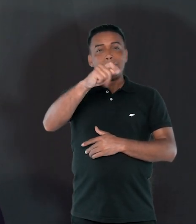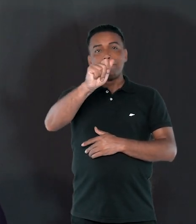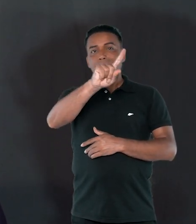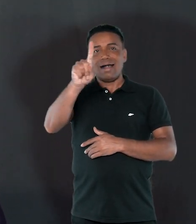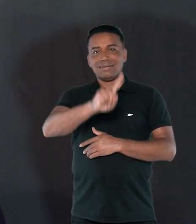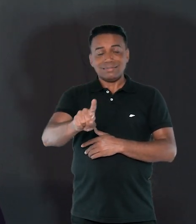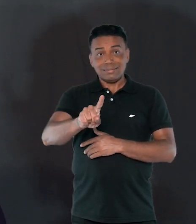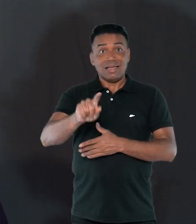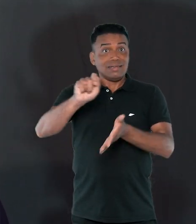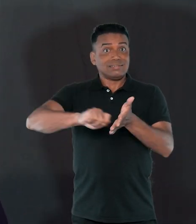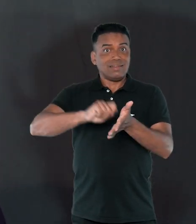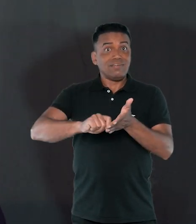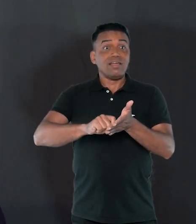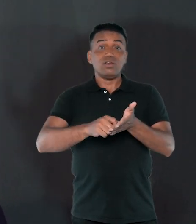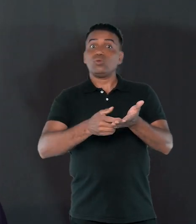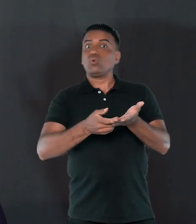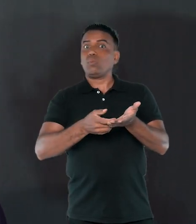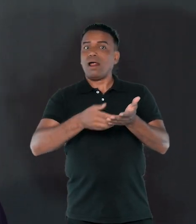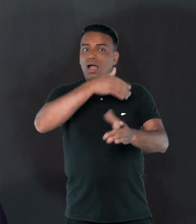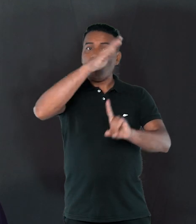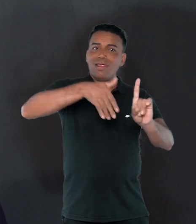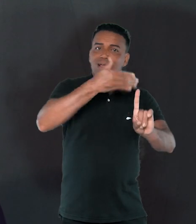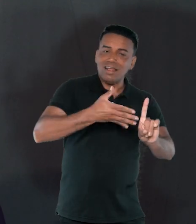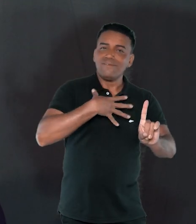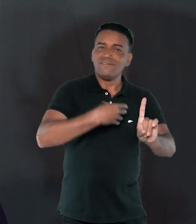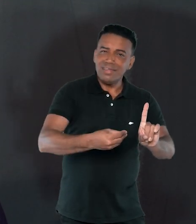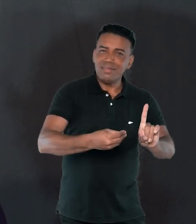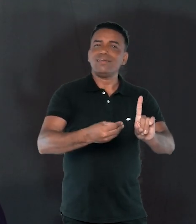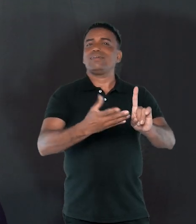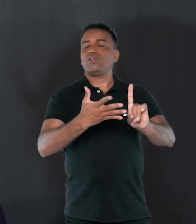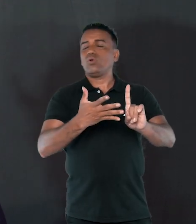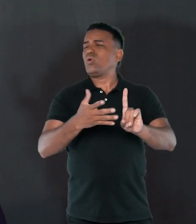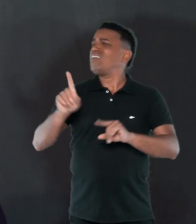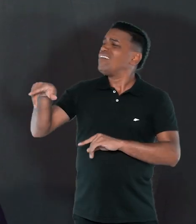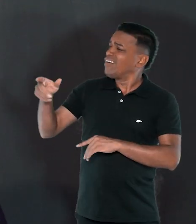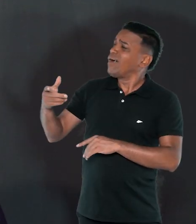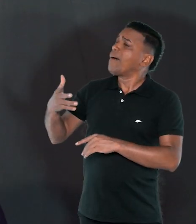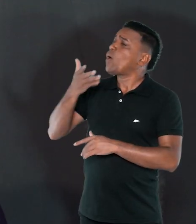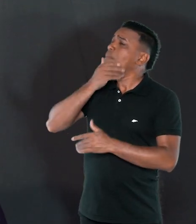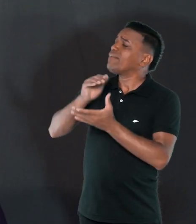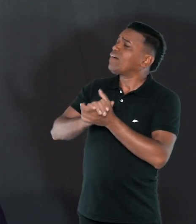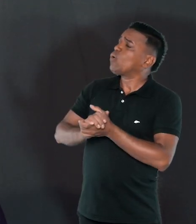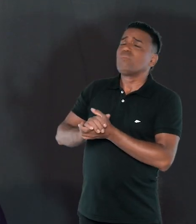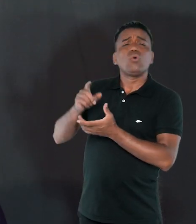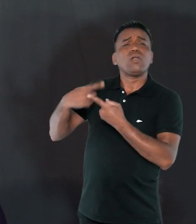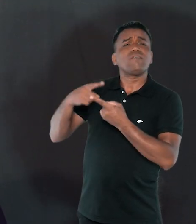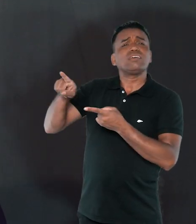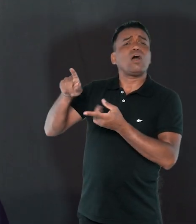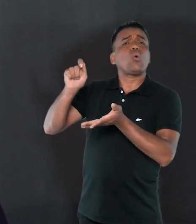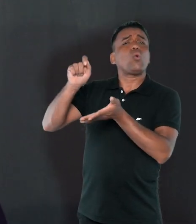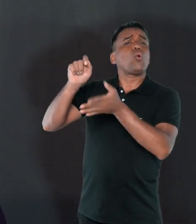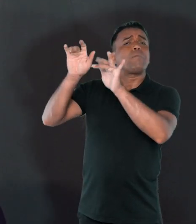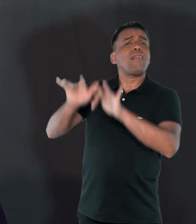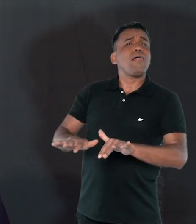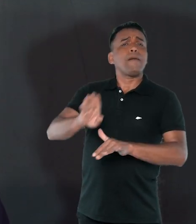escrevendo para o Francisco, emocionando muitas pessoas, né? E meu marido falou: por que você não escreve um blog? Né? Meu marido